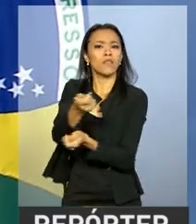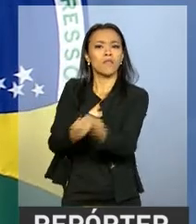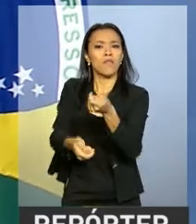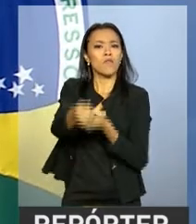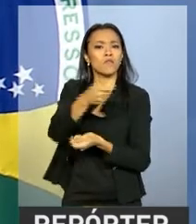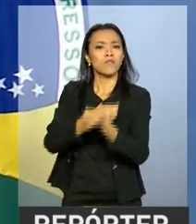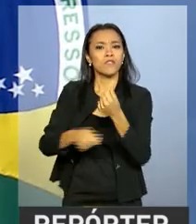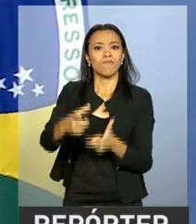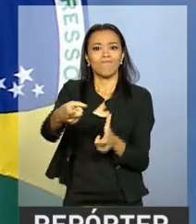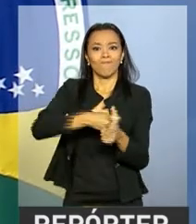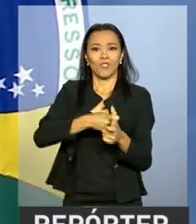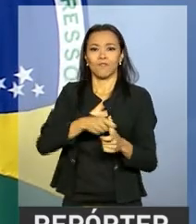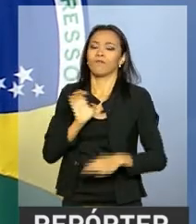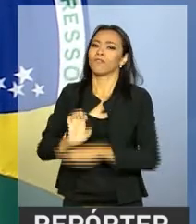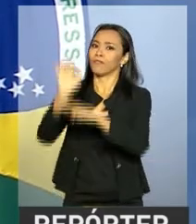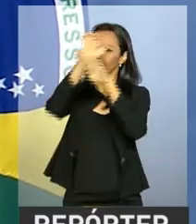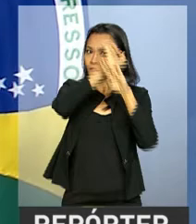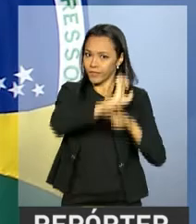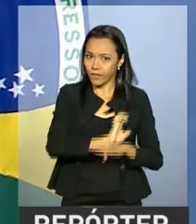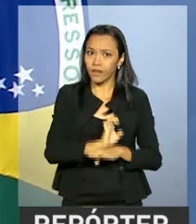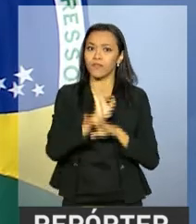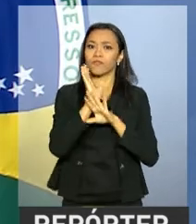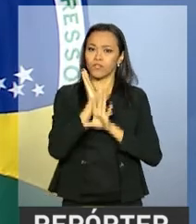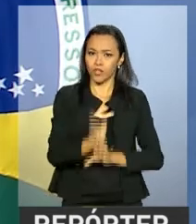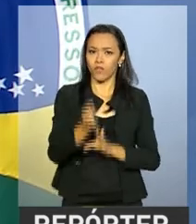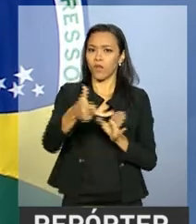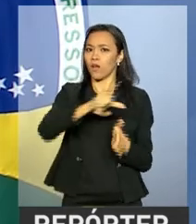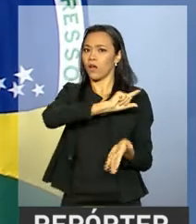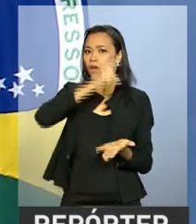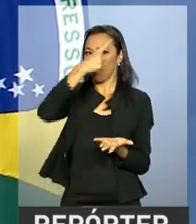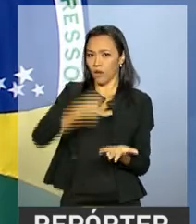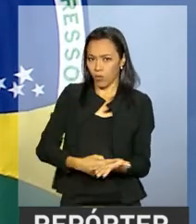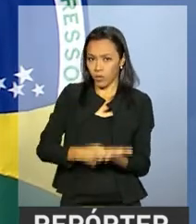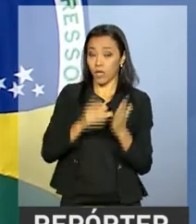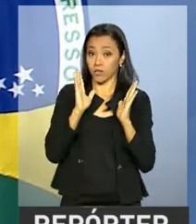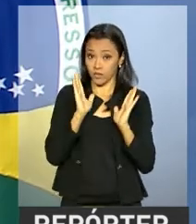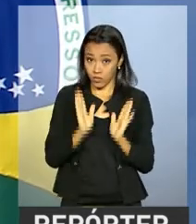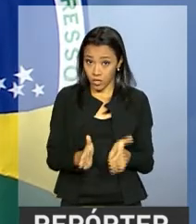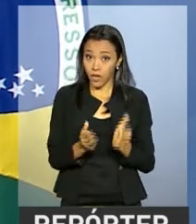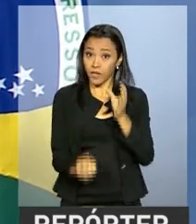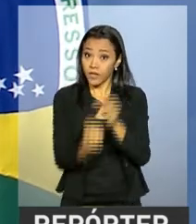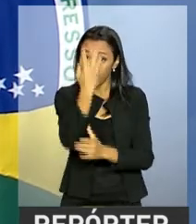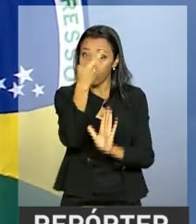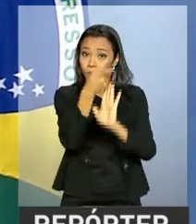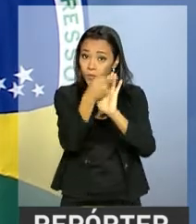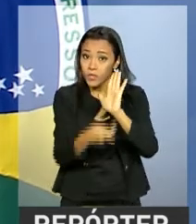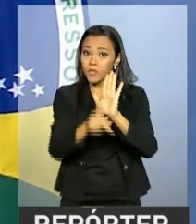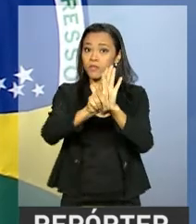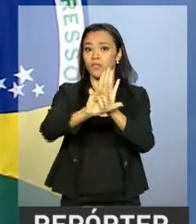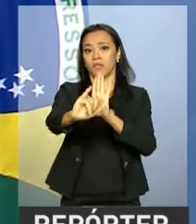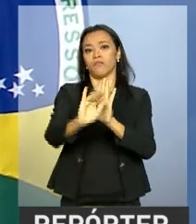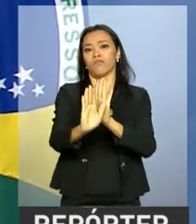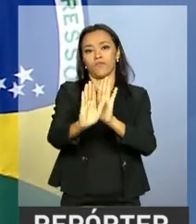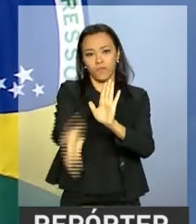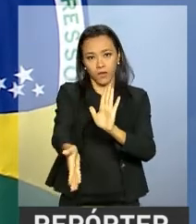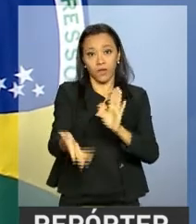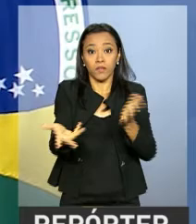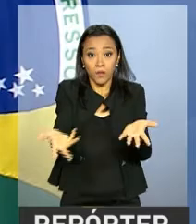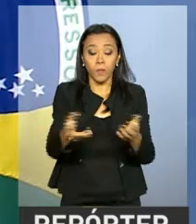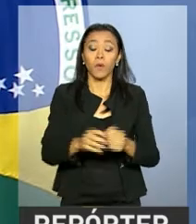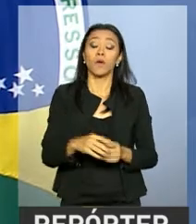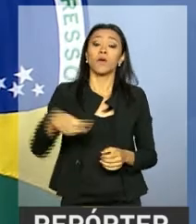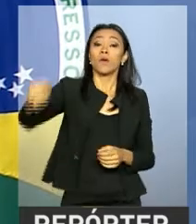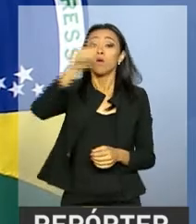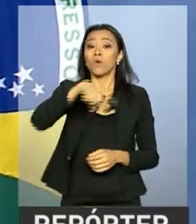próprio presidente e os governadores de estado e convertida em projeto de lei os governadores já